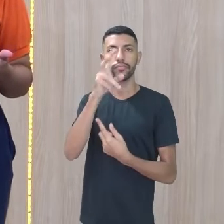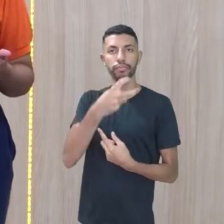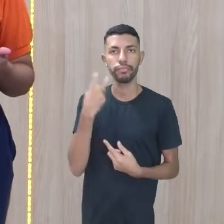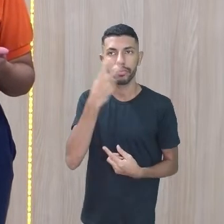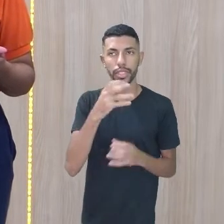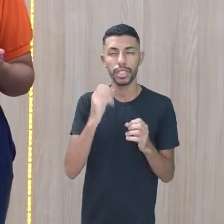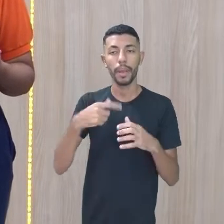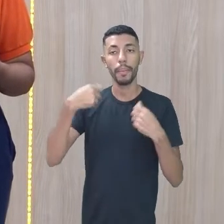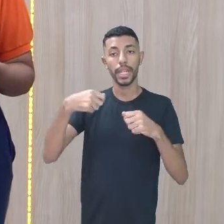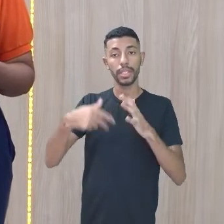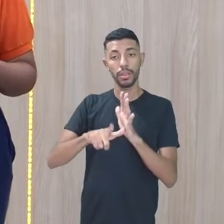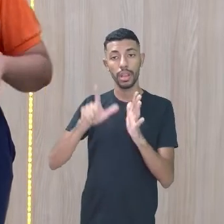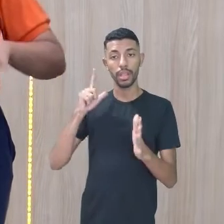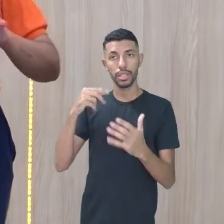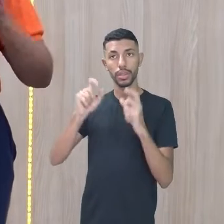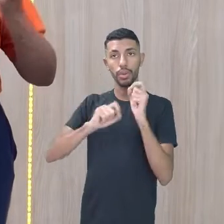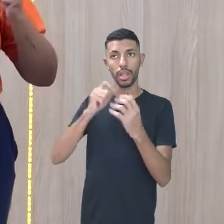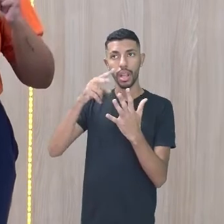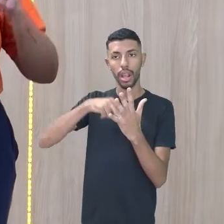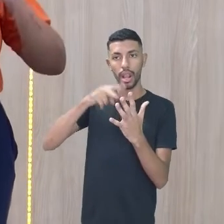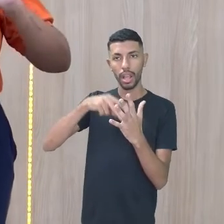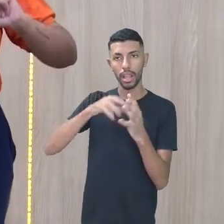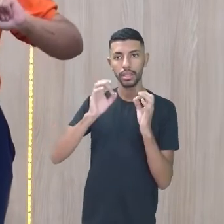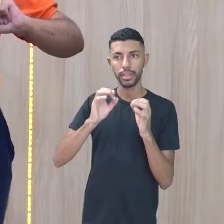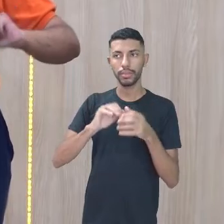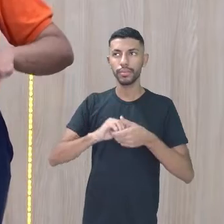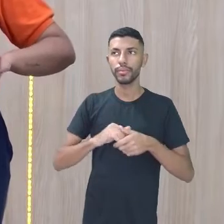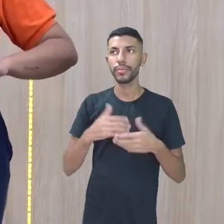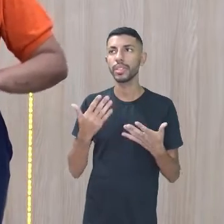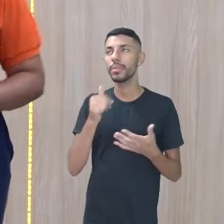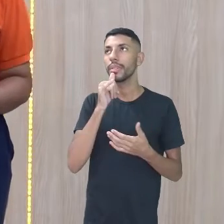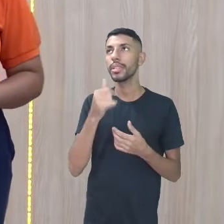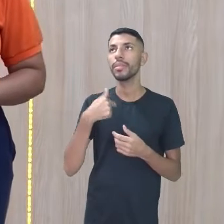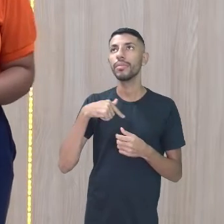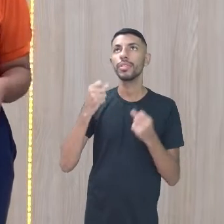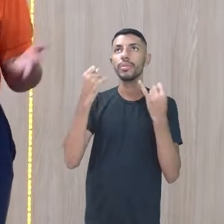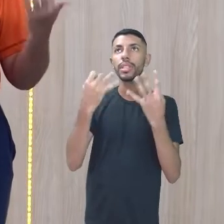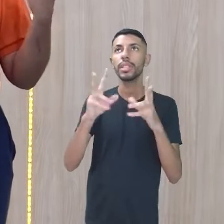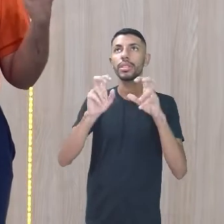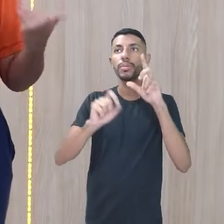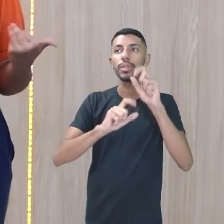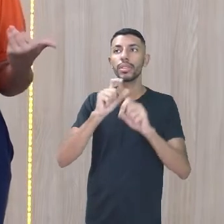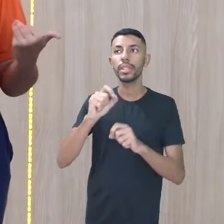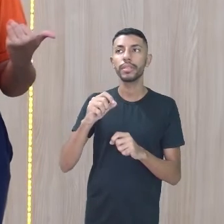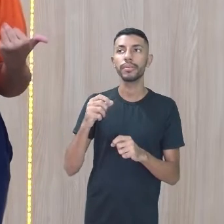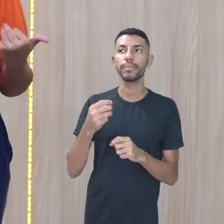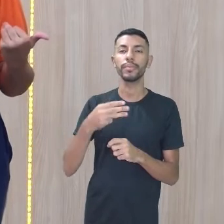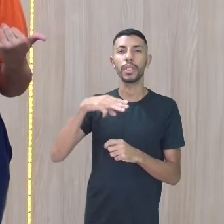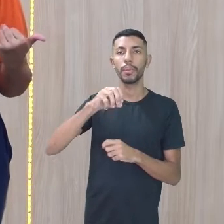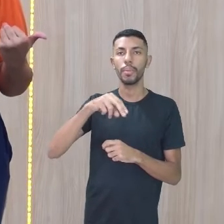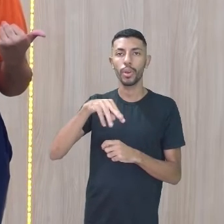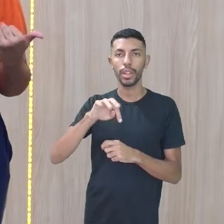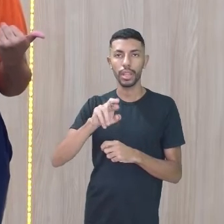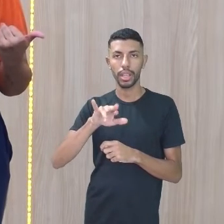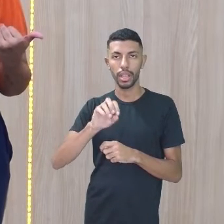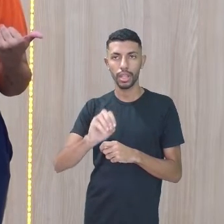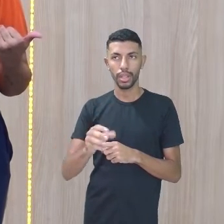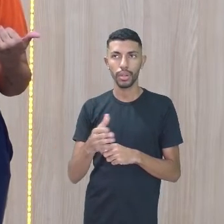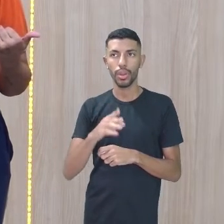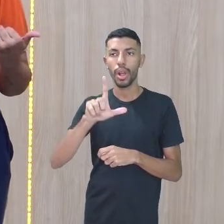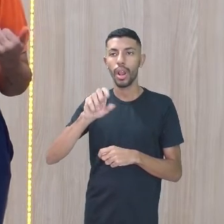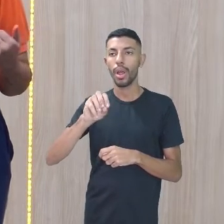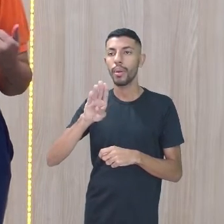ler tudinho. Ou melhor, vamos ler. Eu vou falar sobre Monteiro Lobato. Antes de falar sobre Monteiro Lobato, na escola,